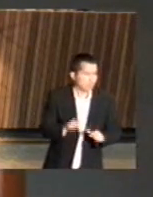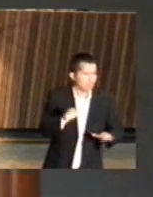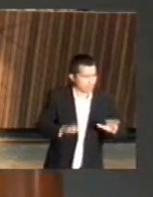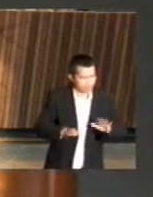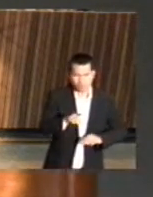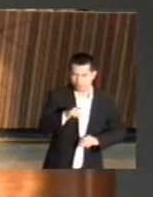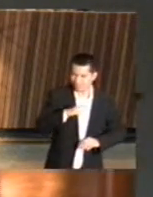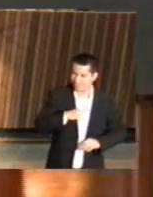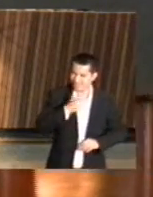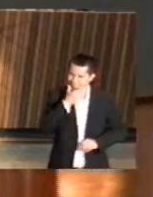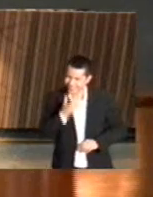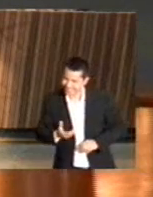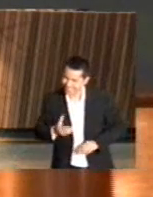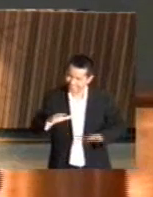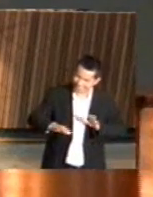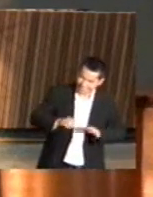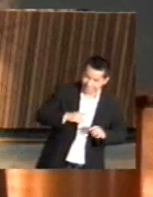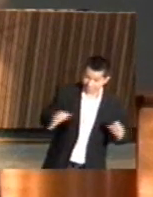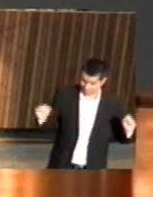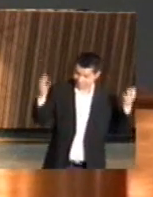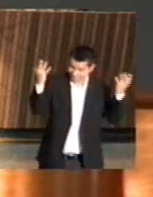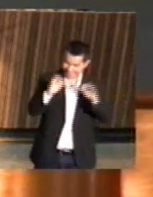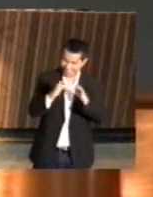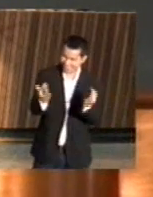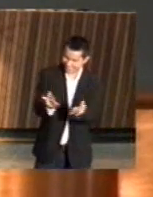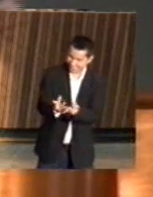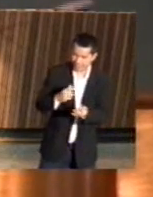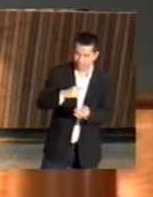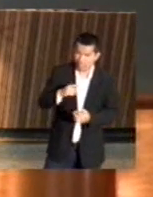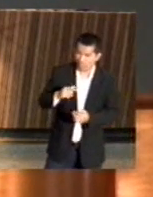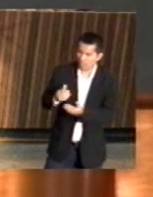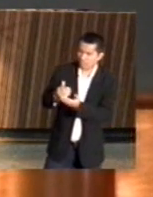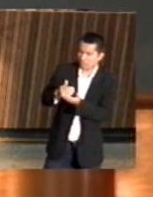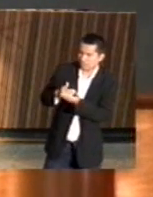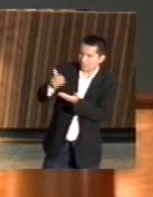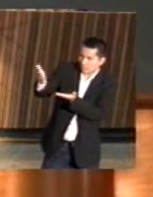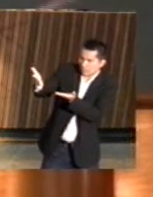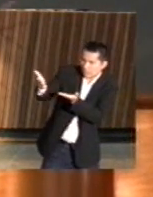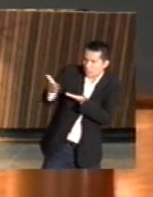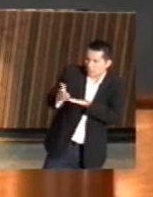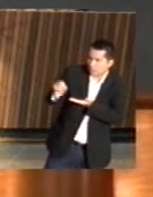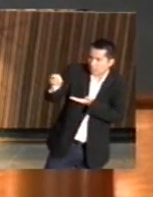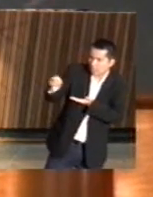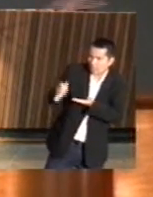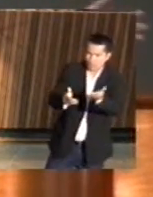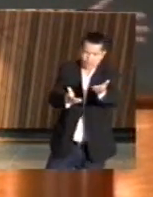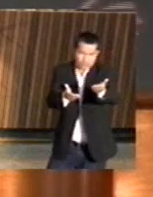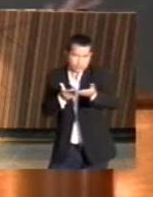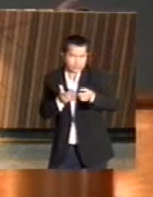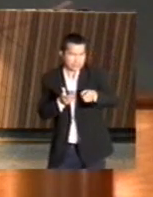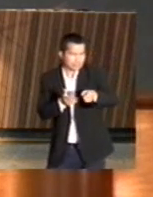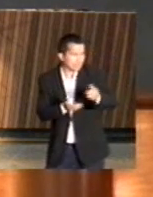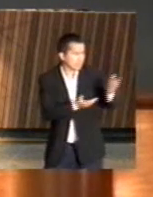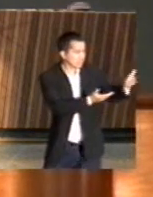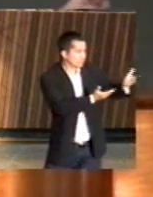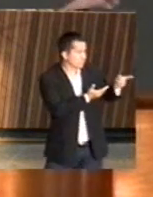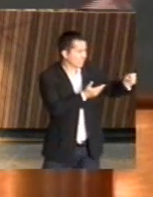As motivações aparentes e as motivações ocultas.